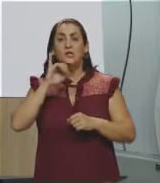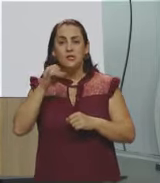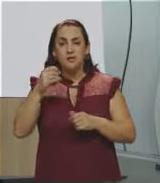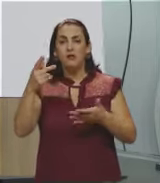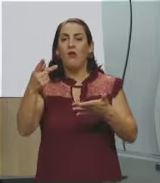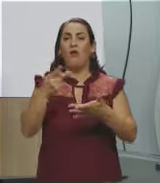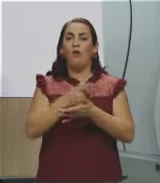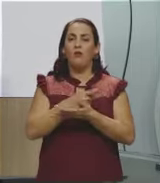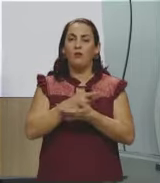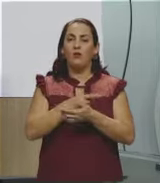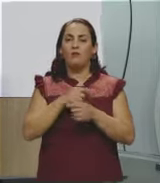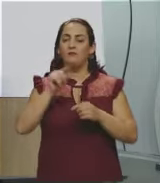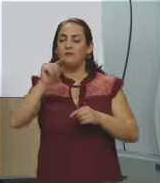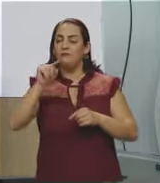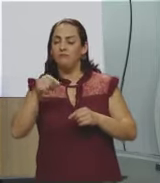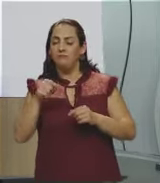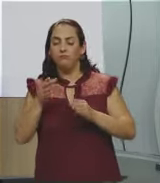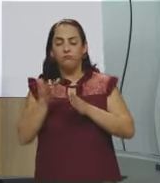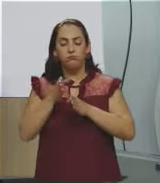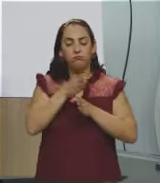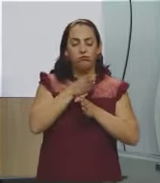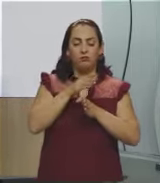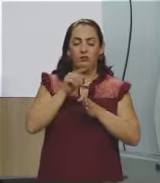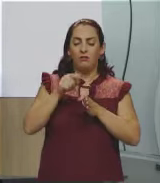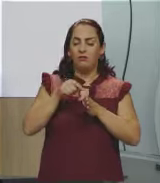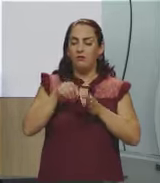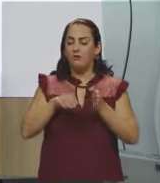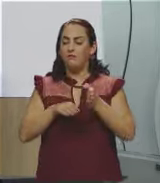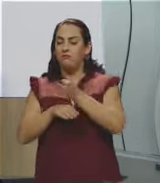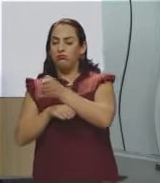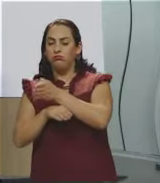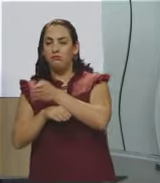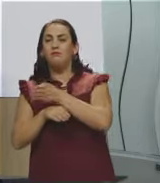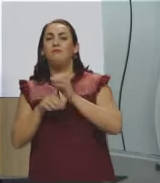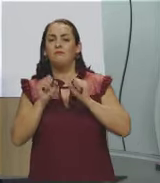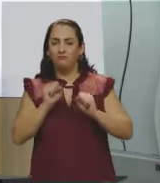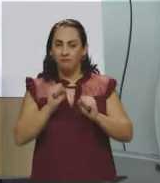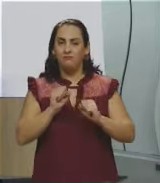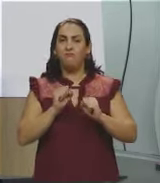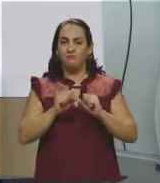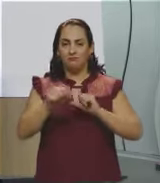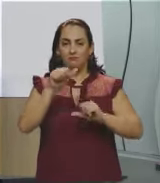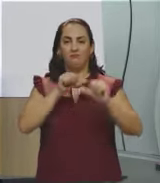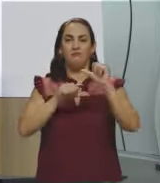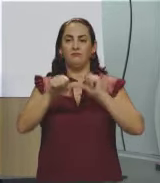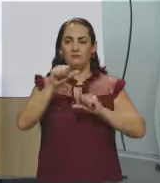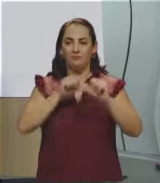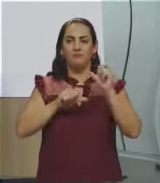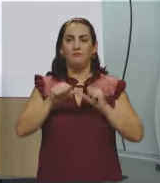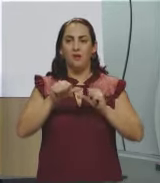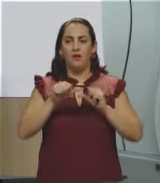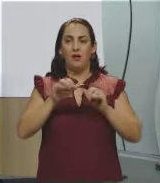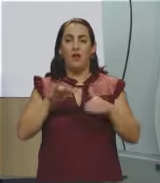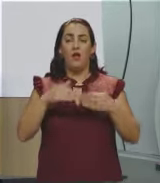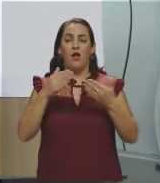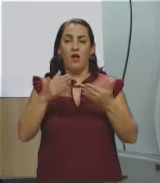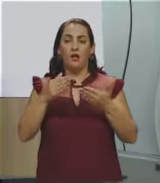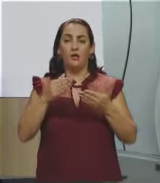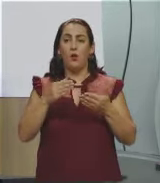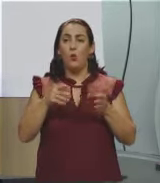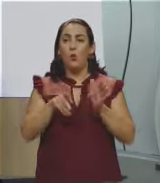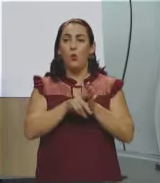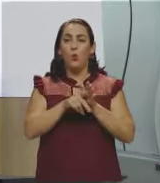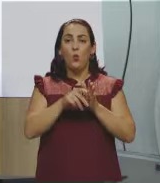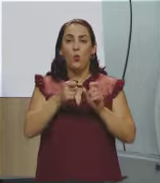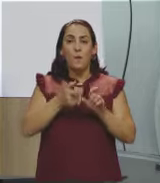direita. Né? Então, nesse caso, como ficou maior do que 10, o que a gente... Então, eu vou fazer o quê? Vou deslocar a vírgula para a